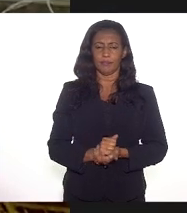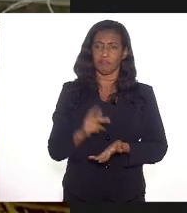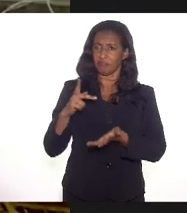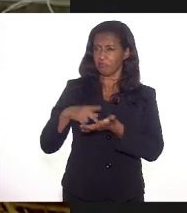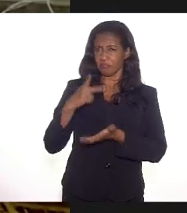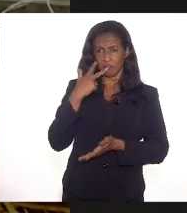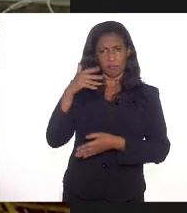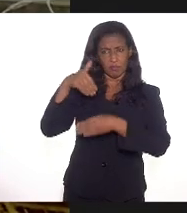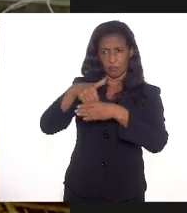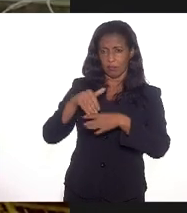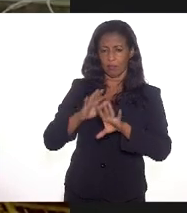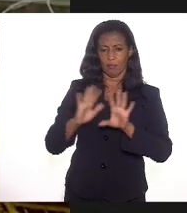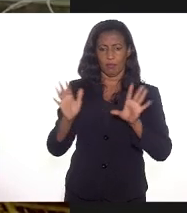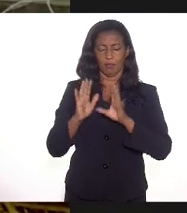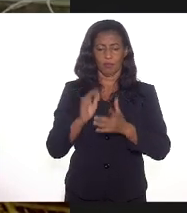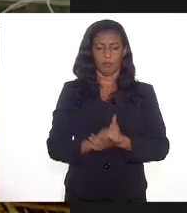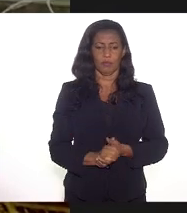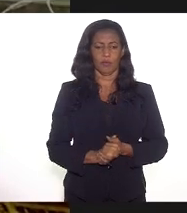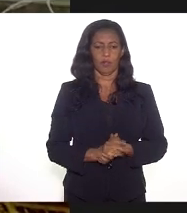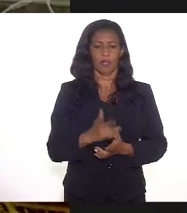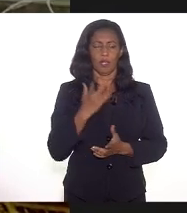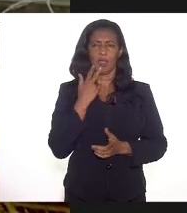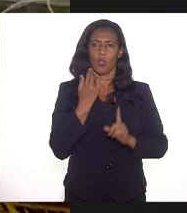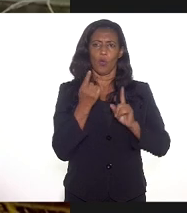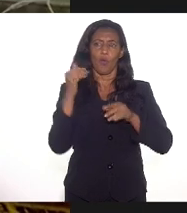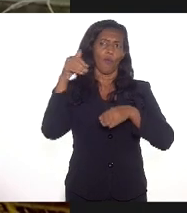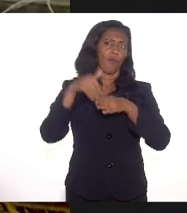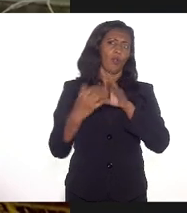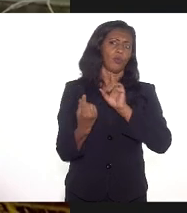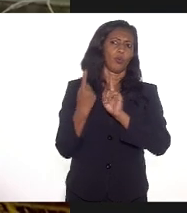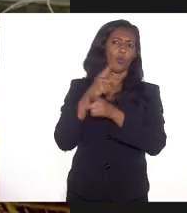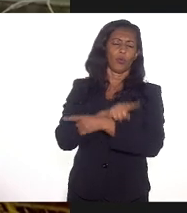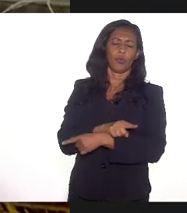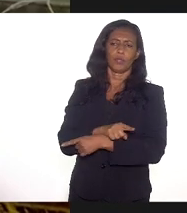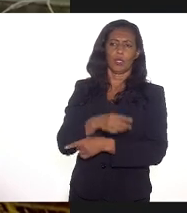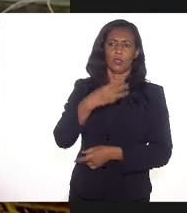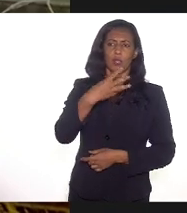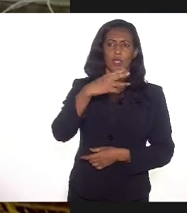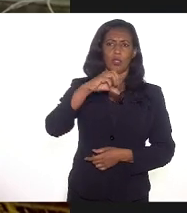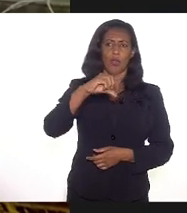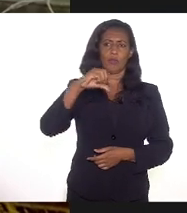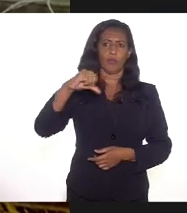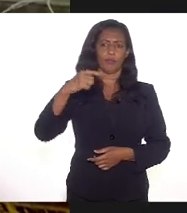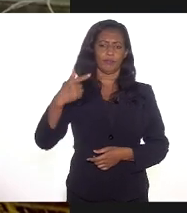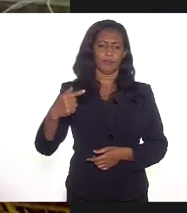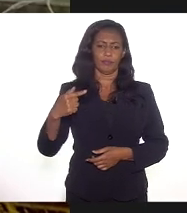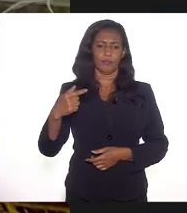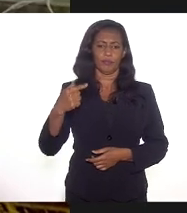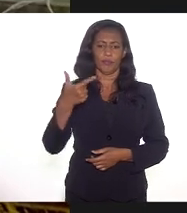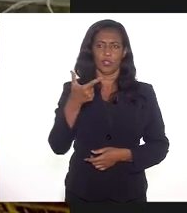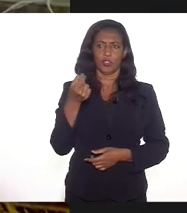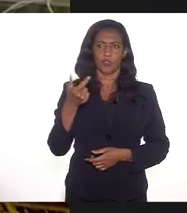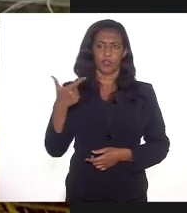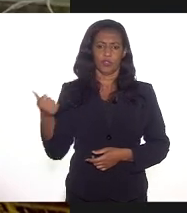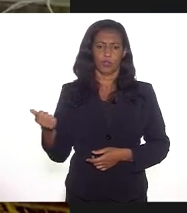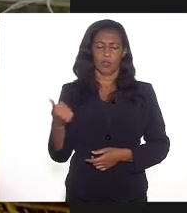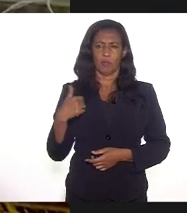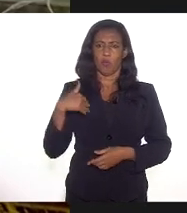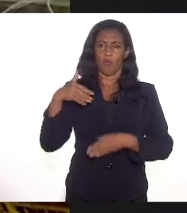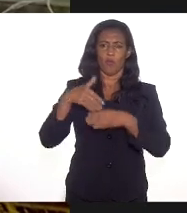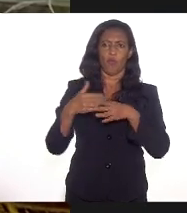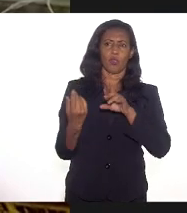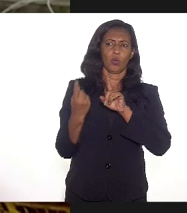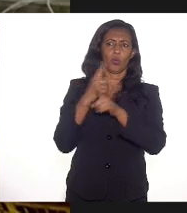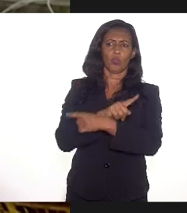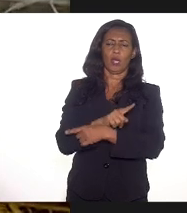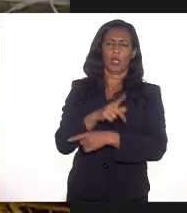senhor presidente. Vou consignar voto contrário ao projeto 3997 de 2021, voto contrário da